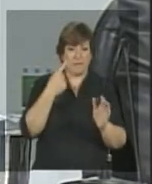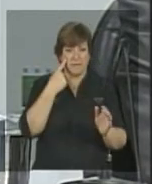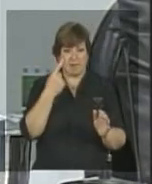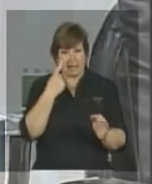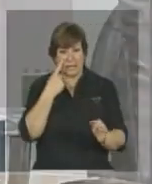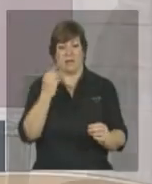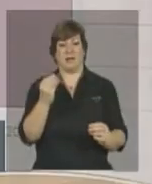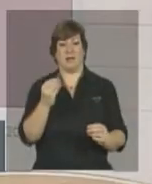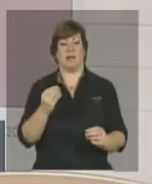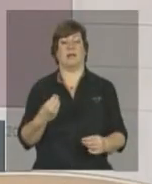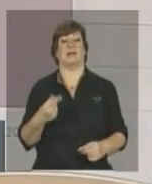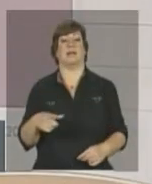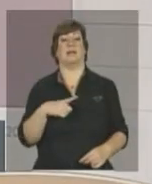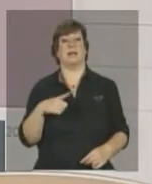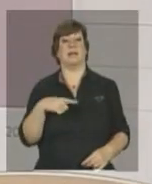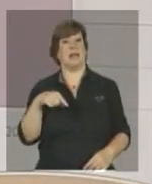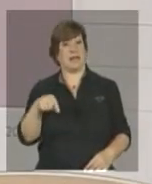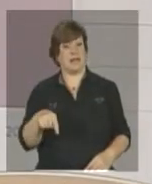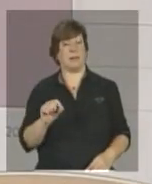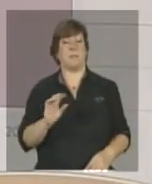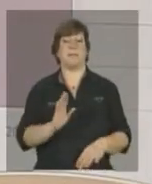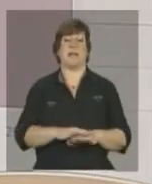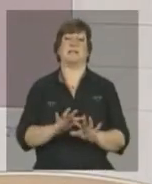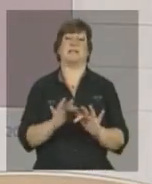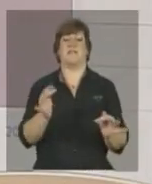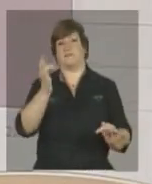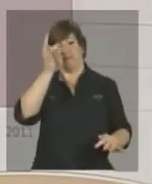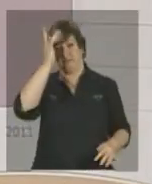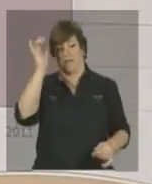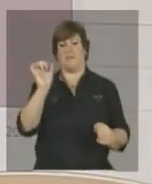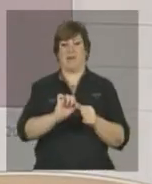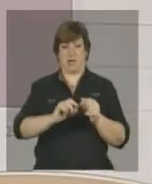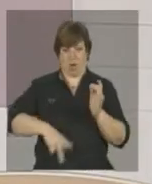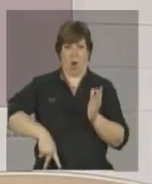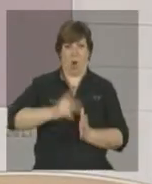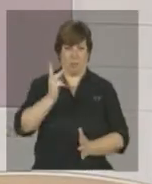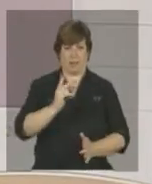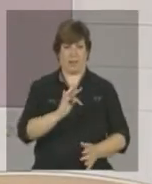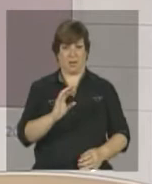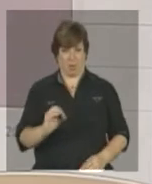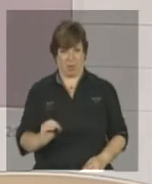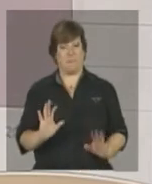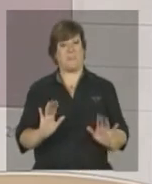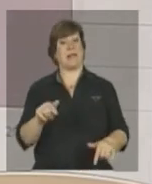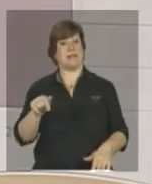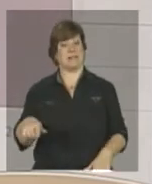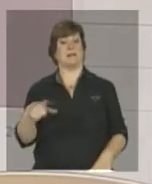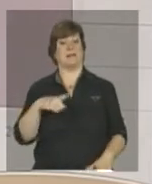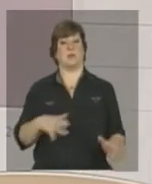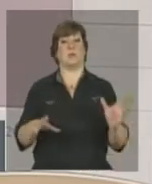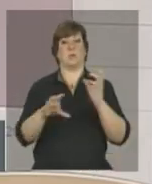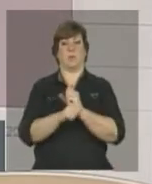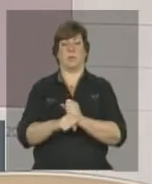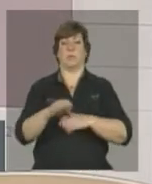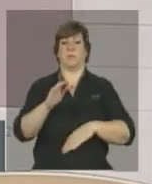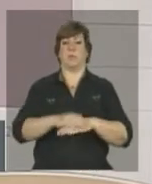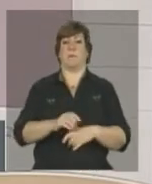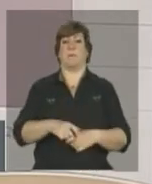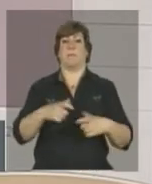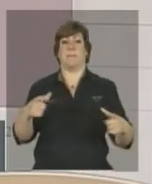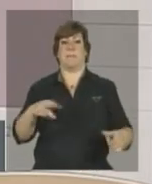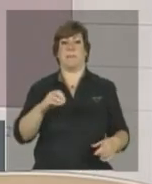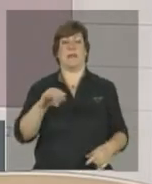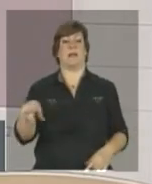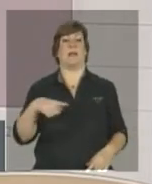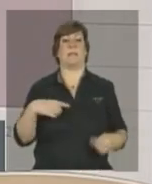que ele é de mais simples realização, mas ele responde por uma grande meta do Ministério,